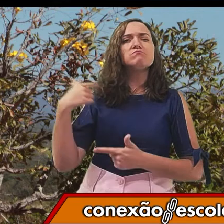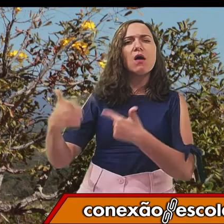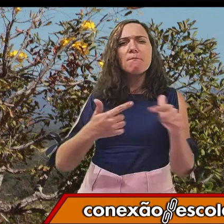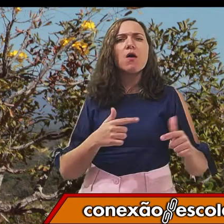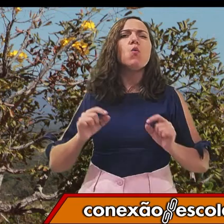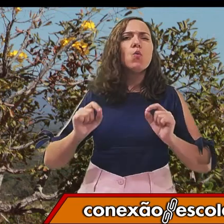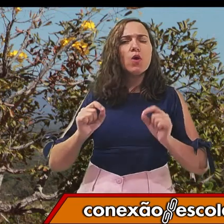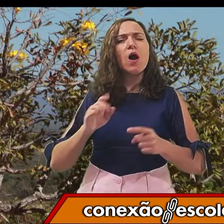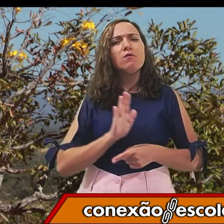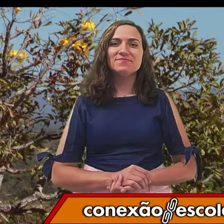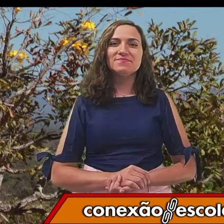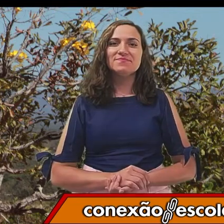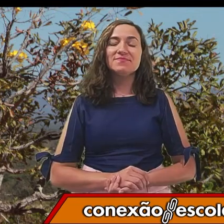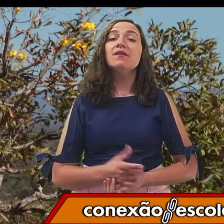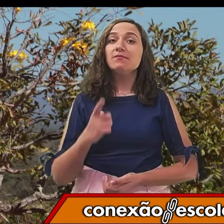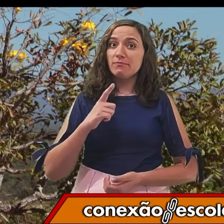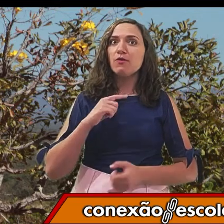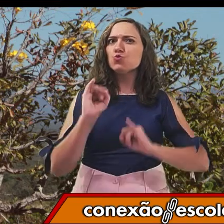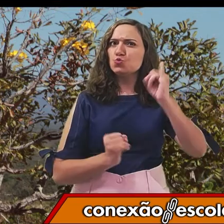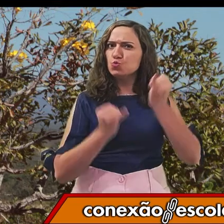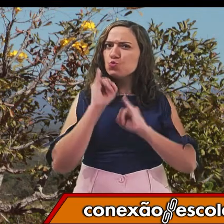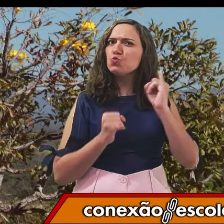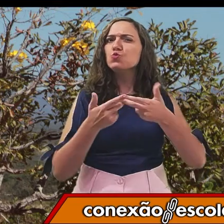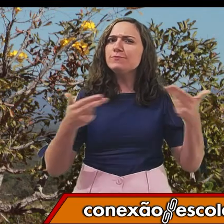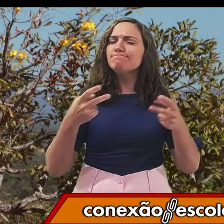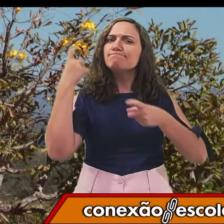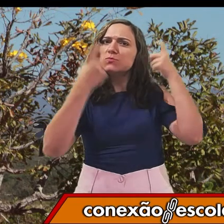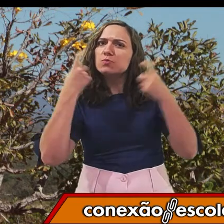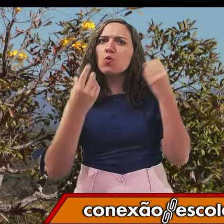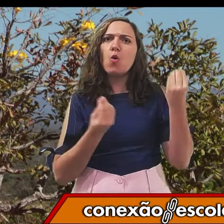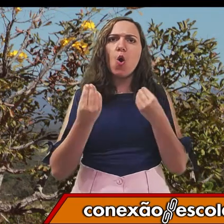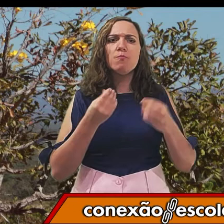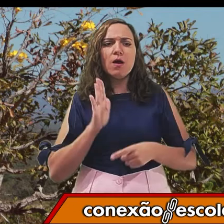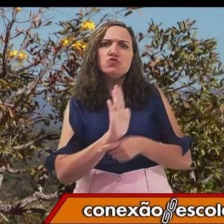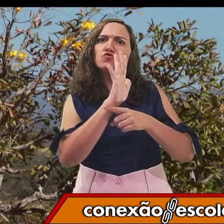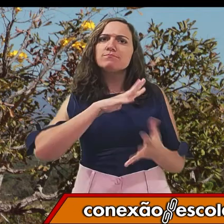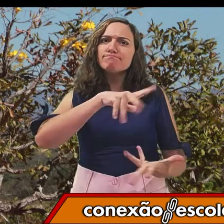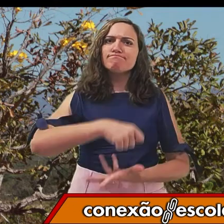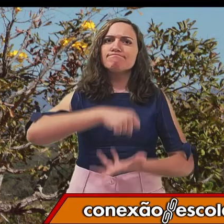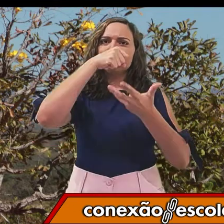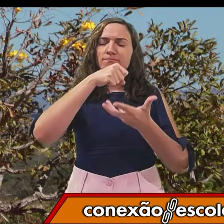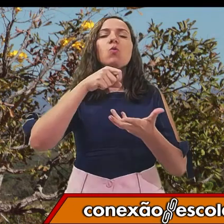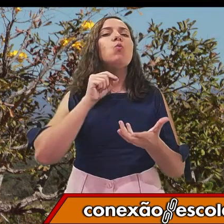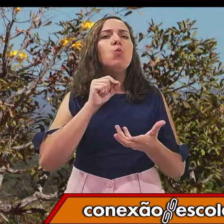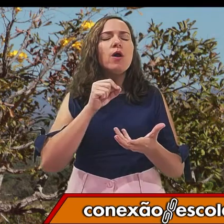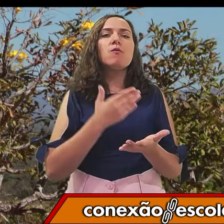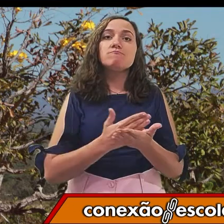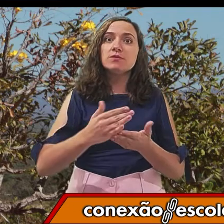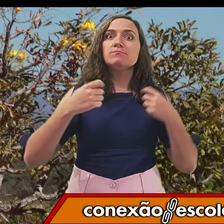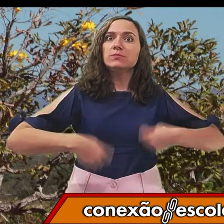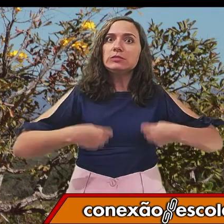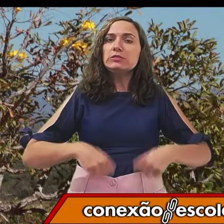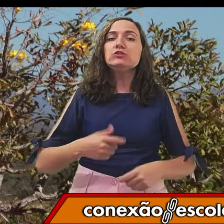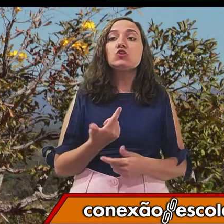causa da sustentabilidade. Algumas indústrias preocupadas com a sustentabilidade estão começando a usar